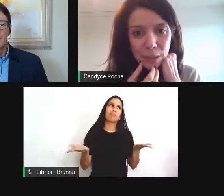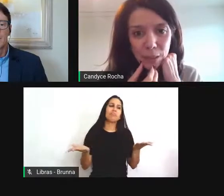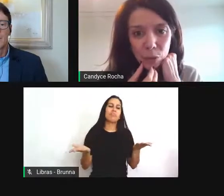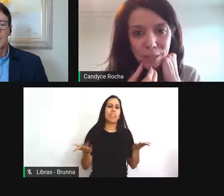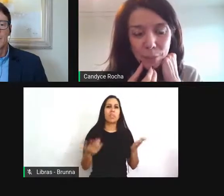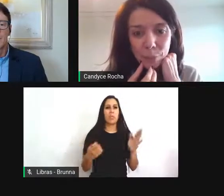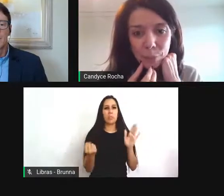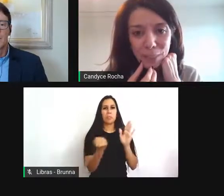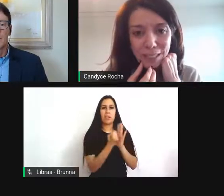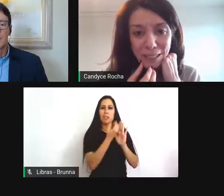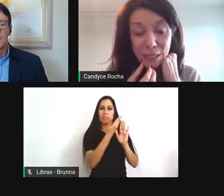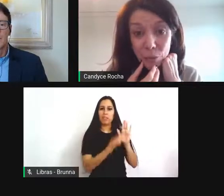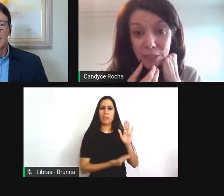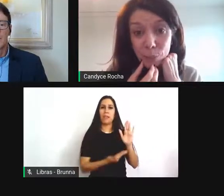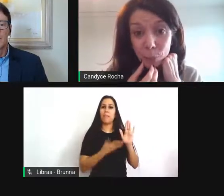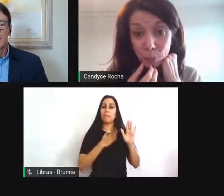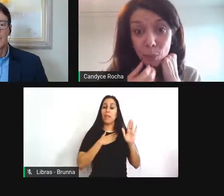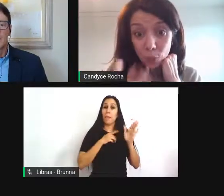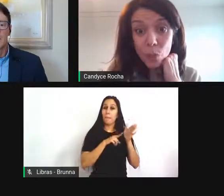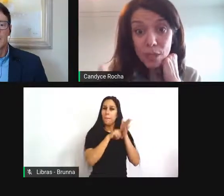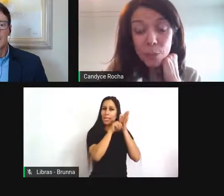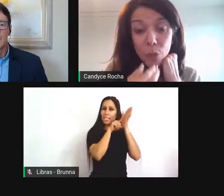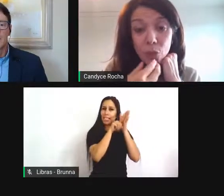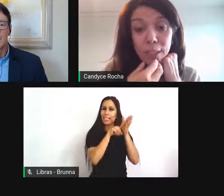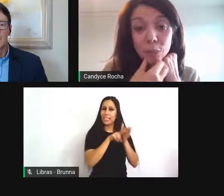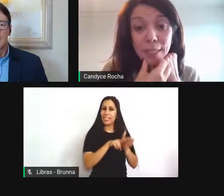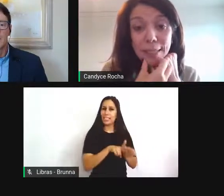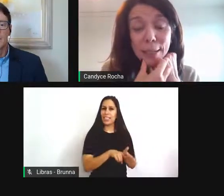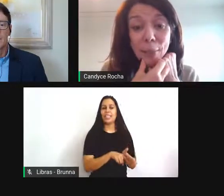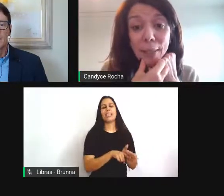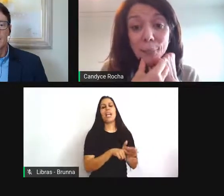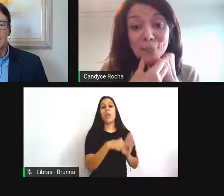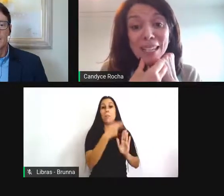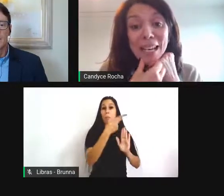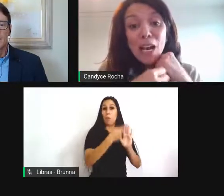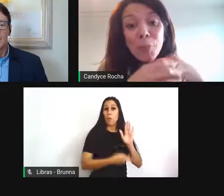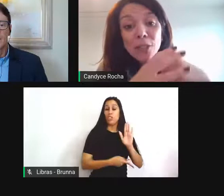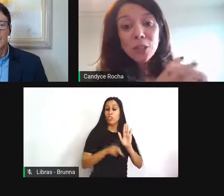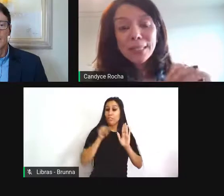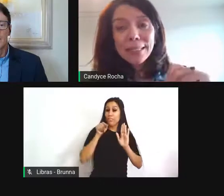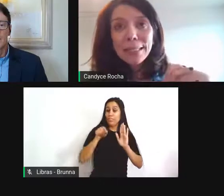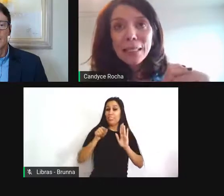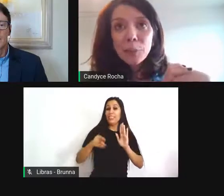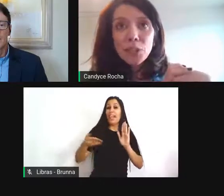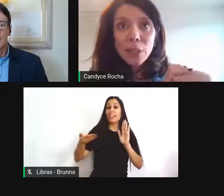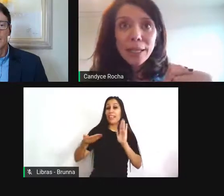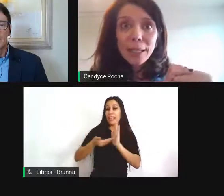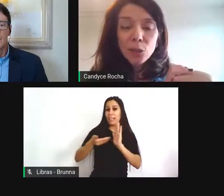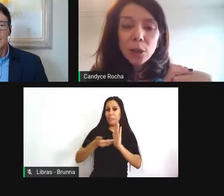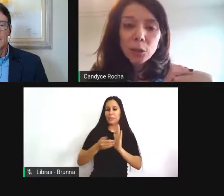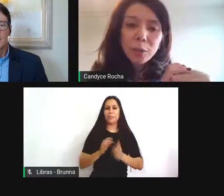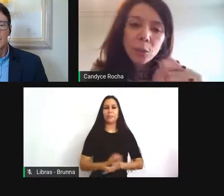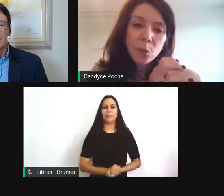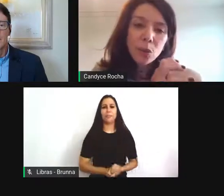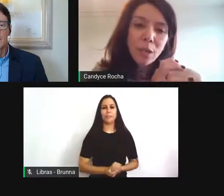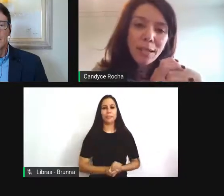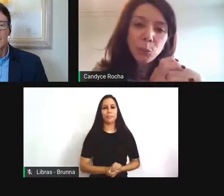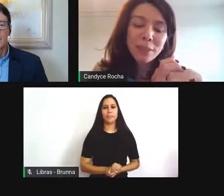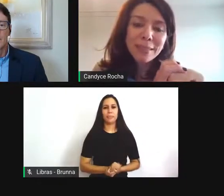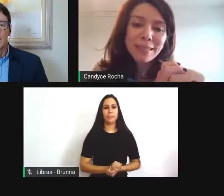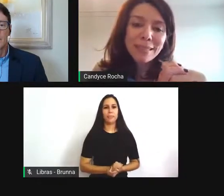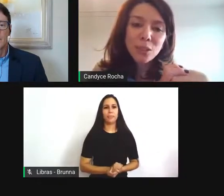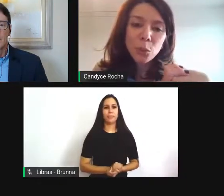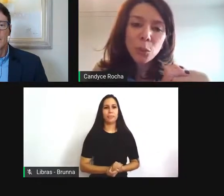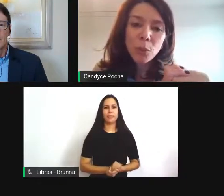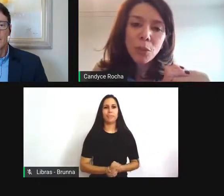legado com essa pesquisa, com esse projeto na Câmara. A partir daí, a história do Banco Mundial,